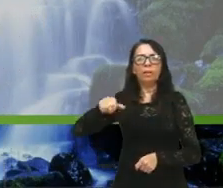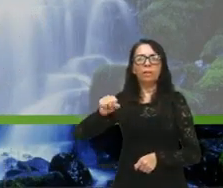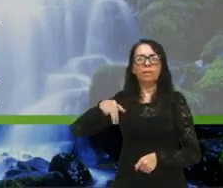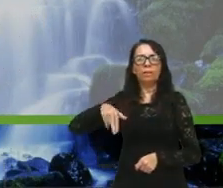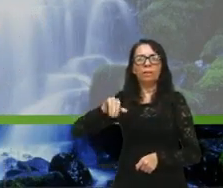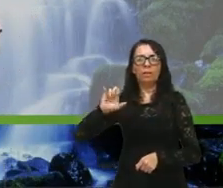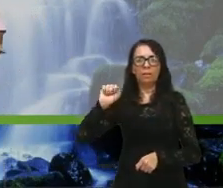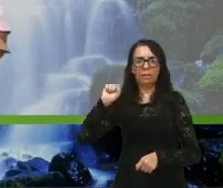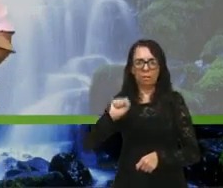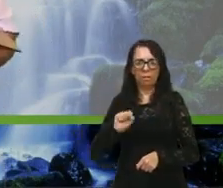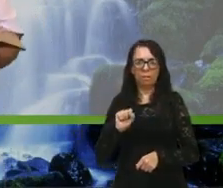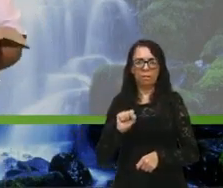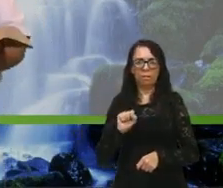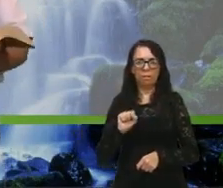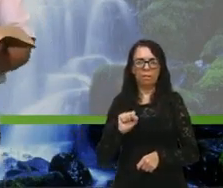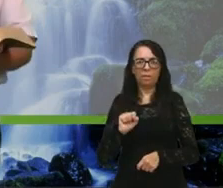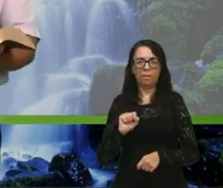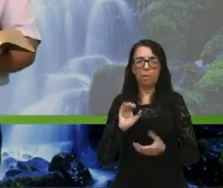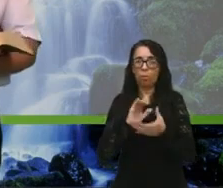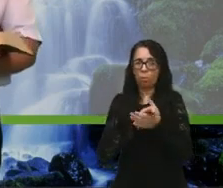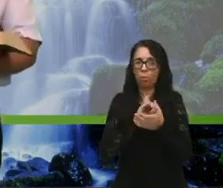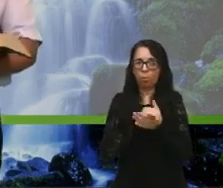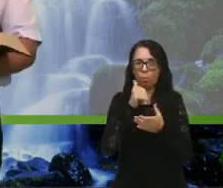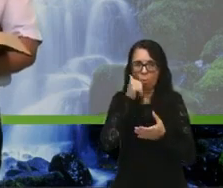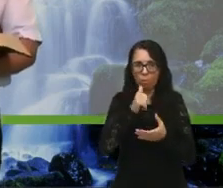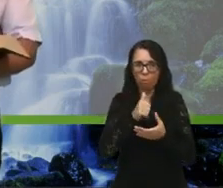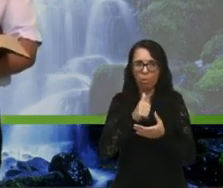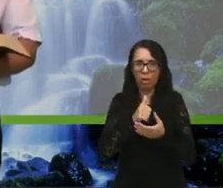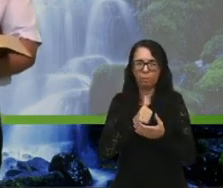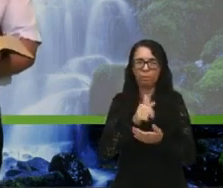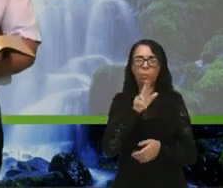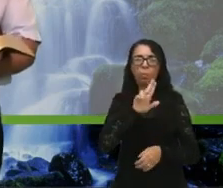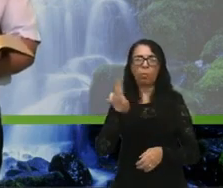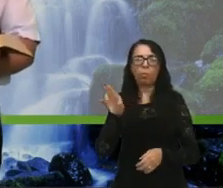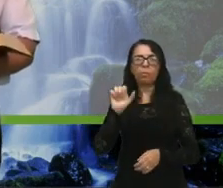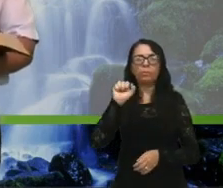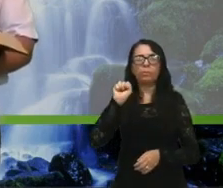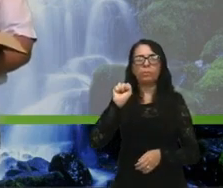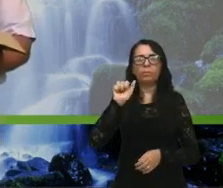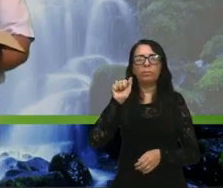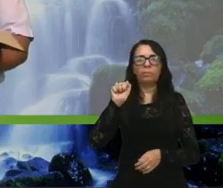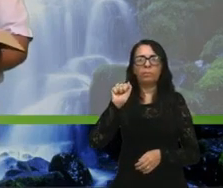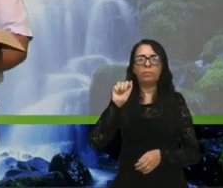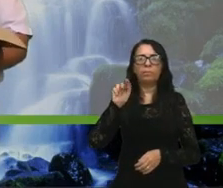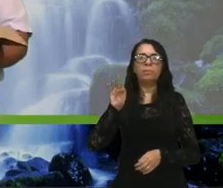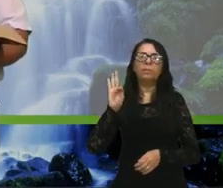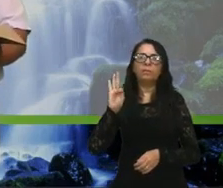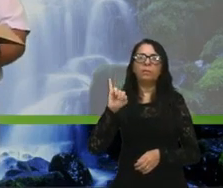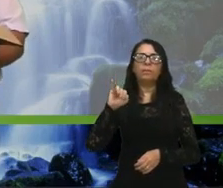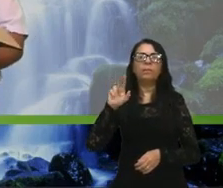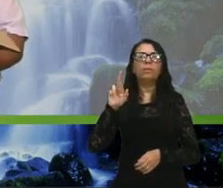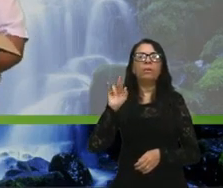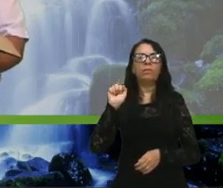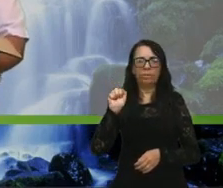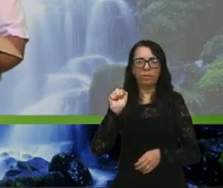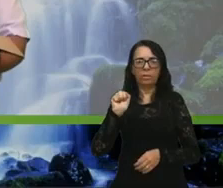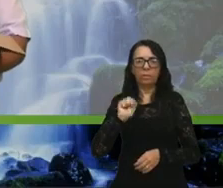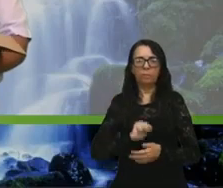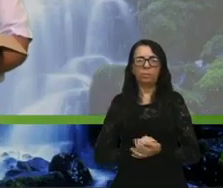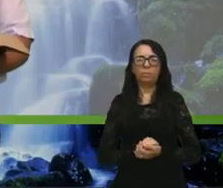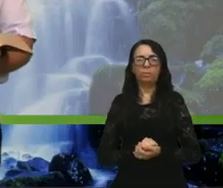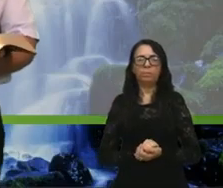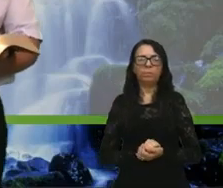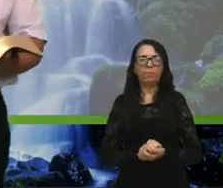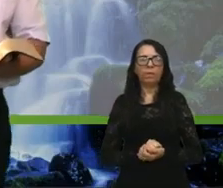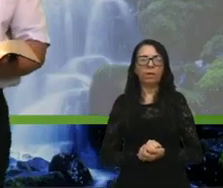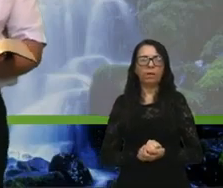mulher, eles venderam uma propriedade e reteve parte do